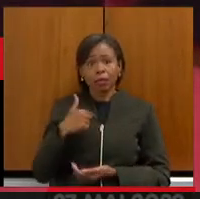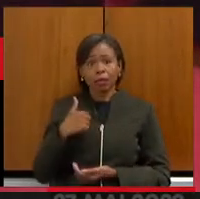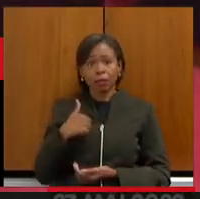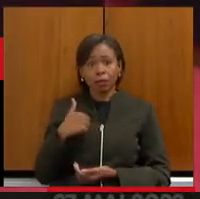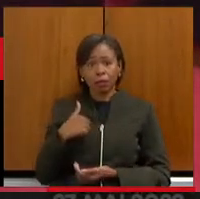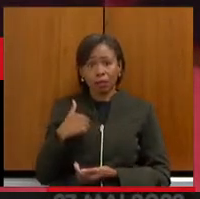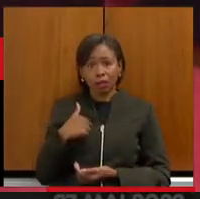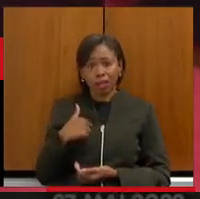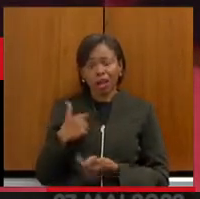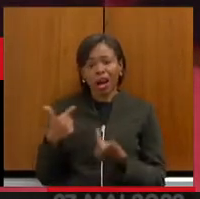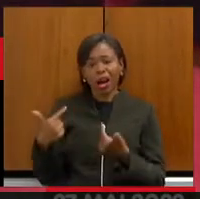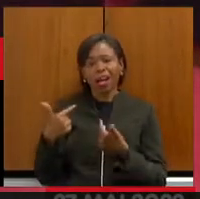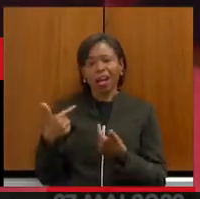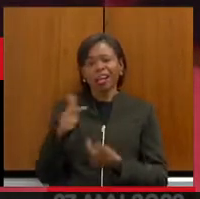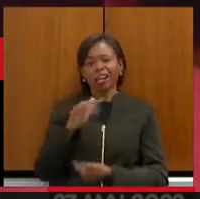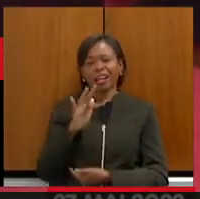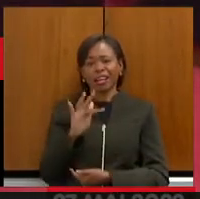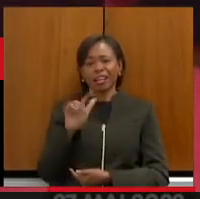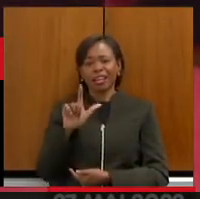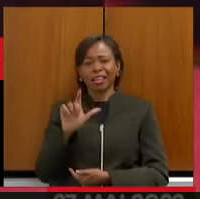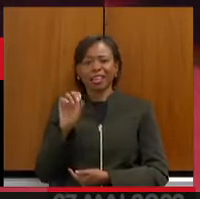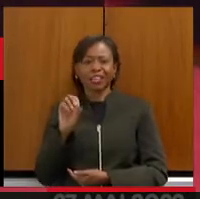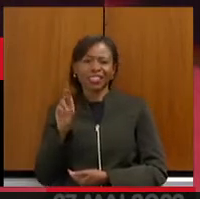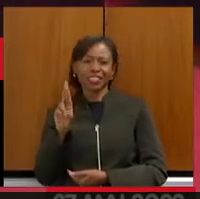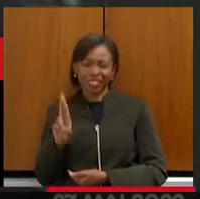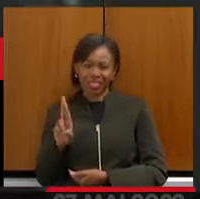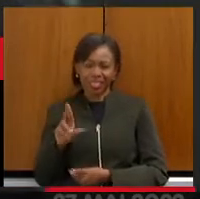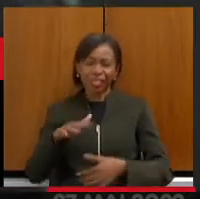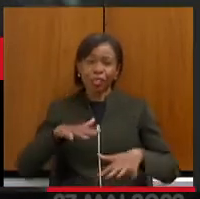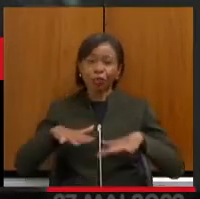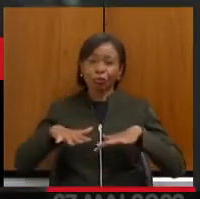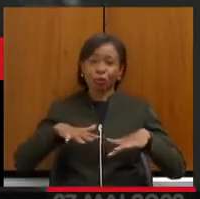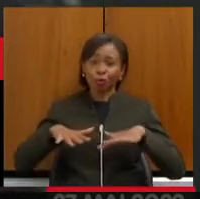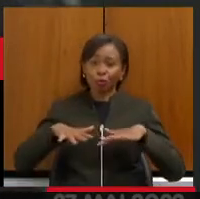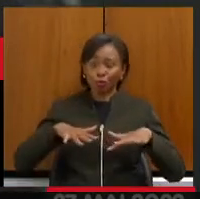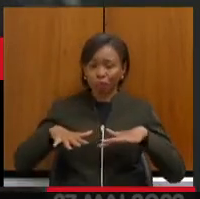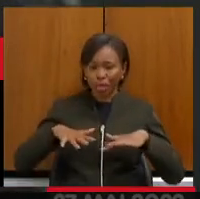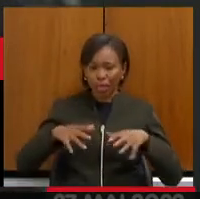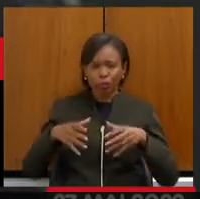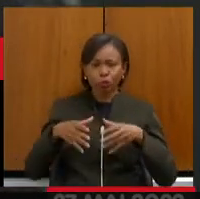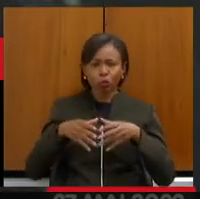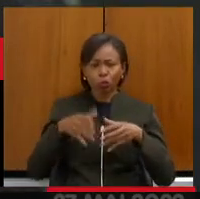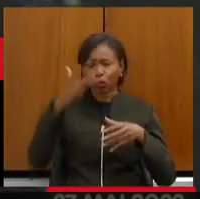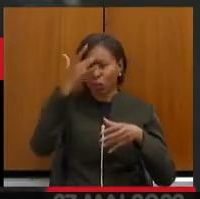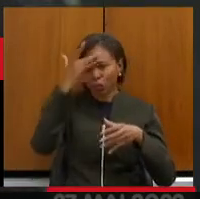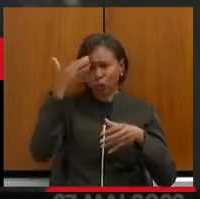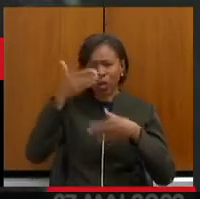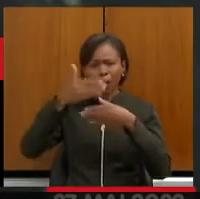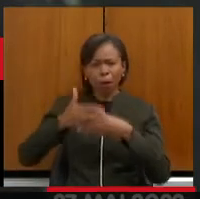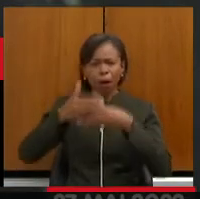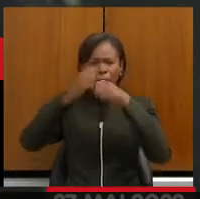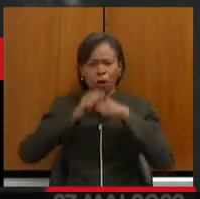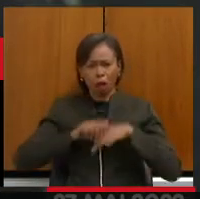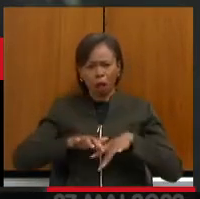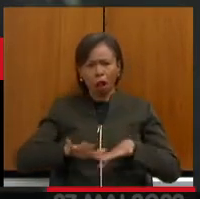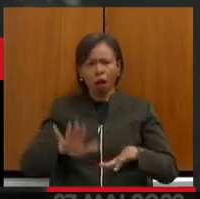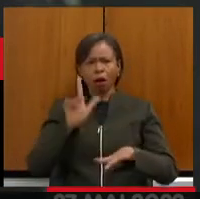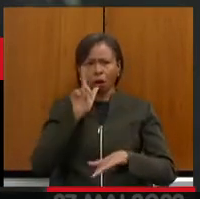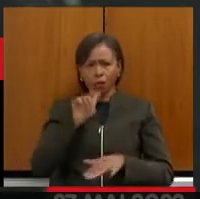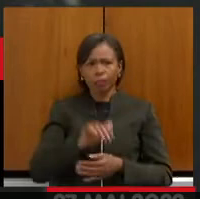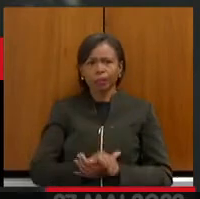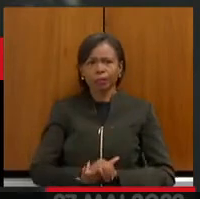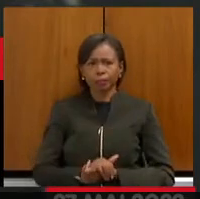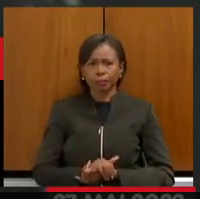mais conhecida como flor do Movimento dos atingidos por barragens e nós do